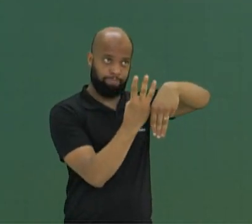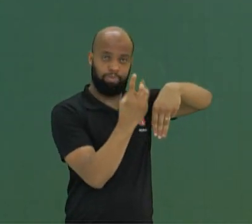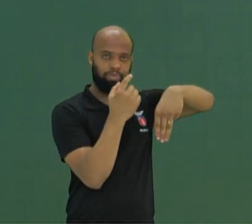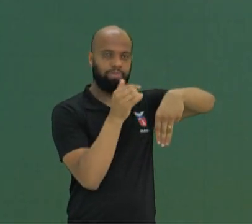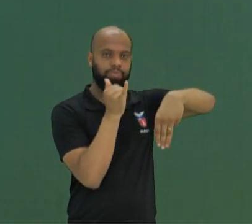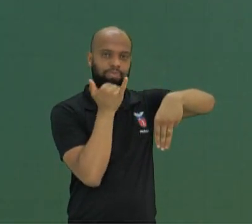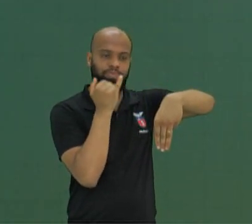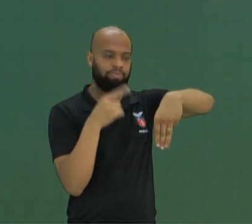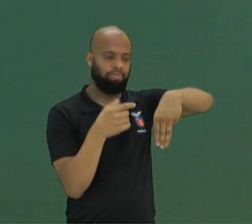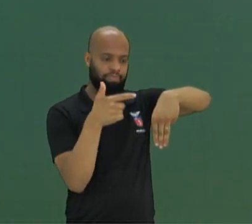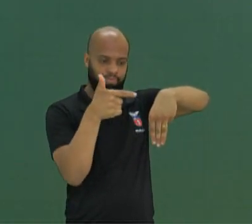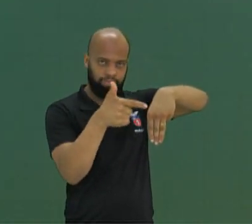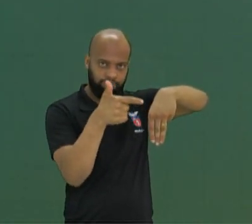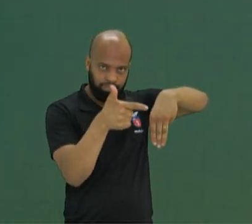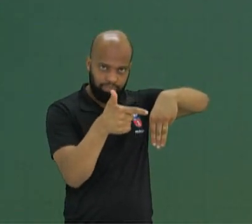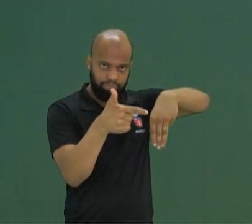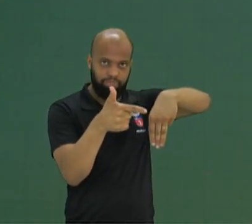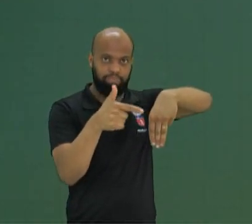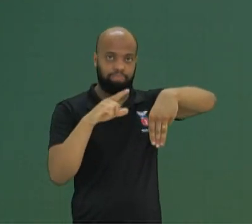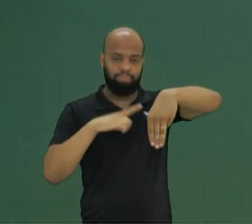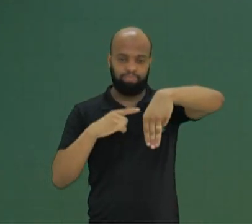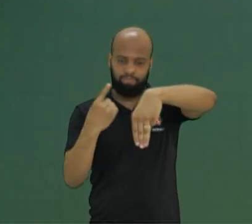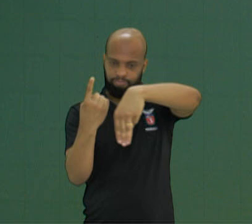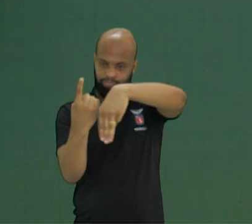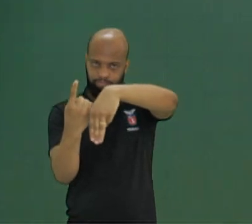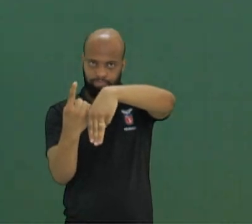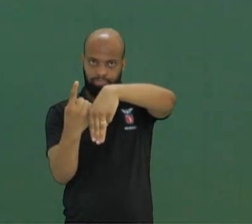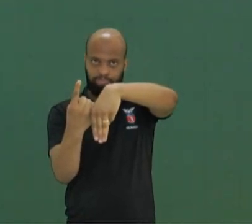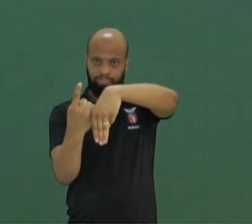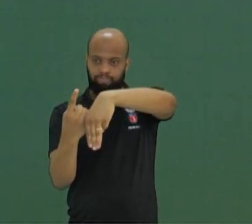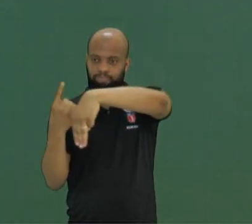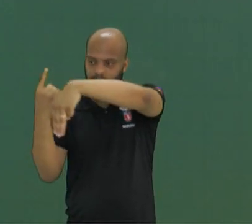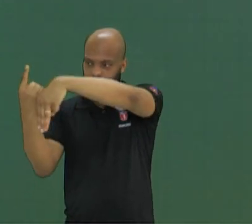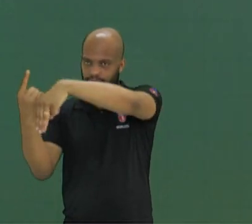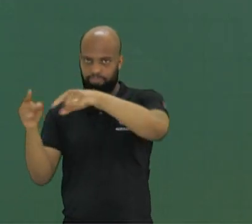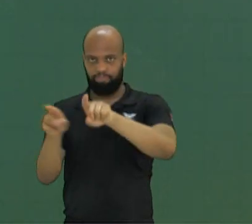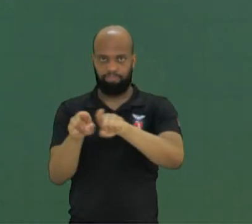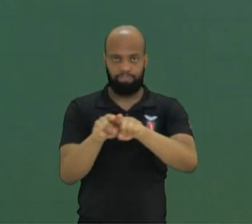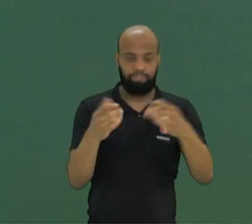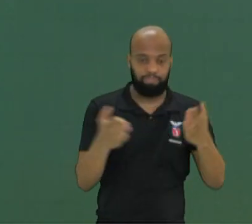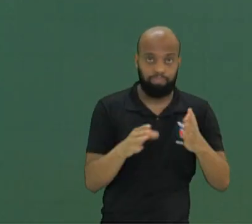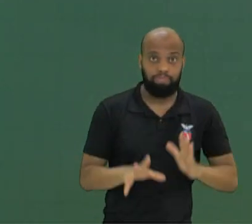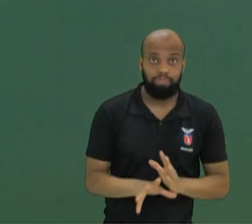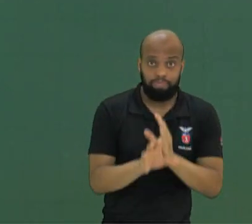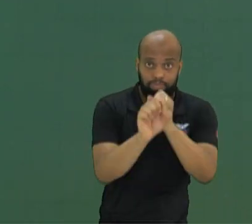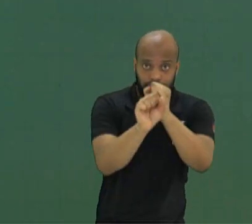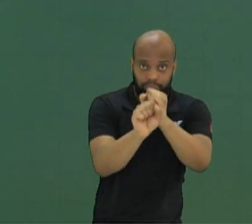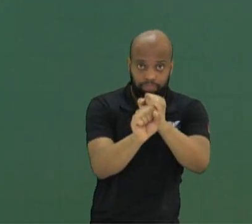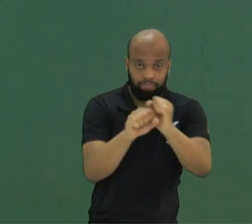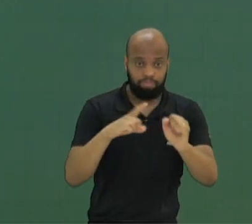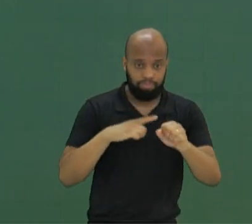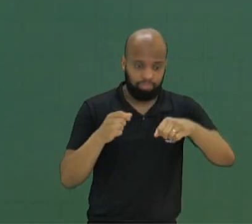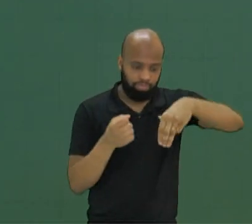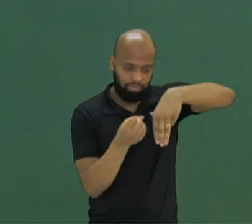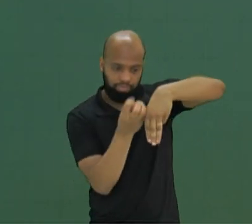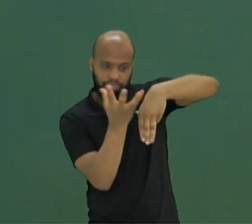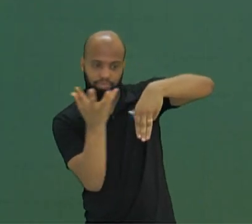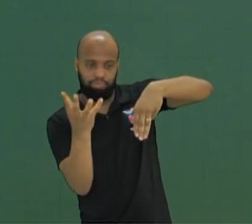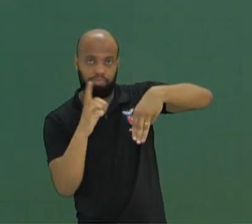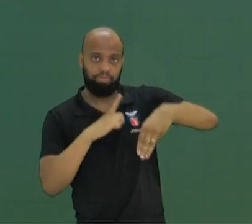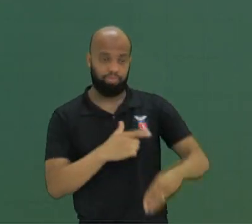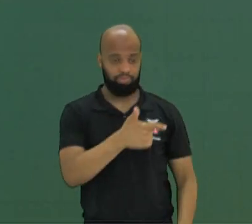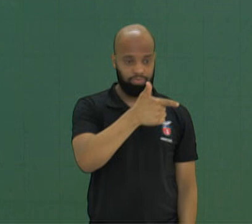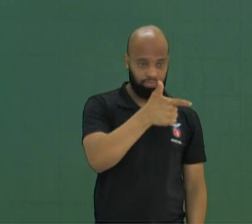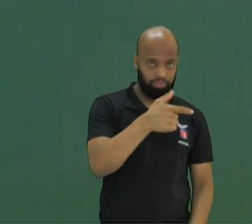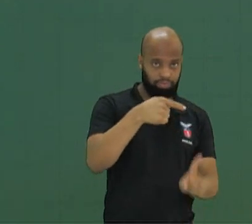quadrado elevado a 1 e elevado a 1. Quanto que vai dar a soma desses expoentes? 2 mais 1,